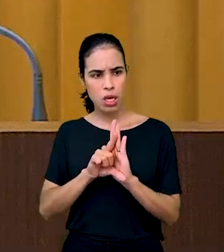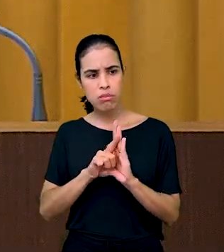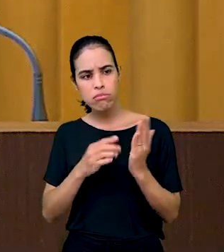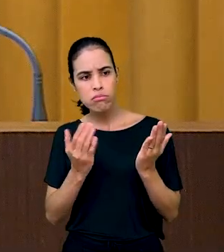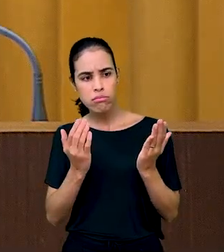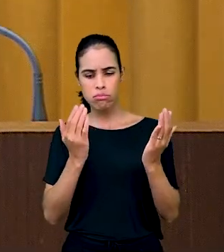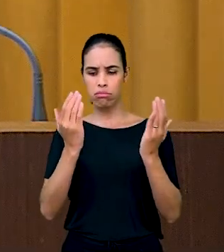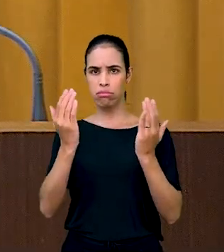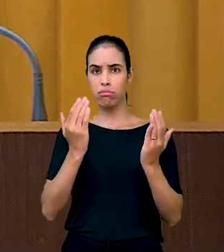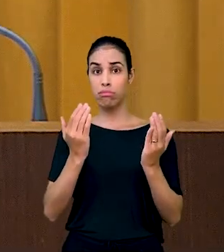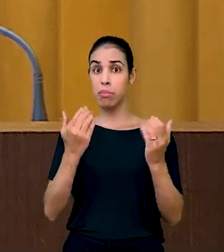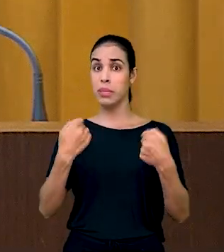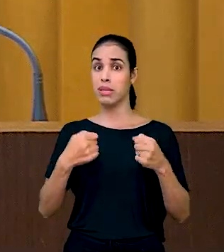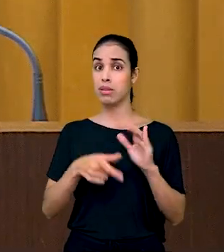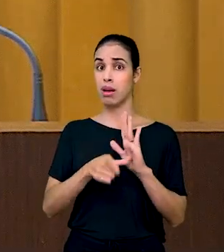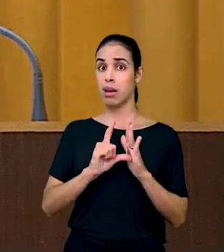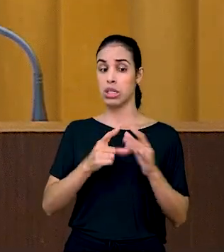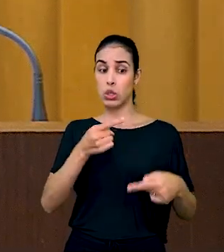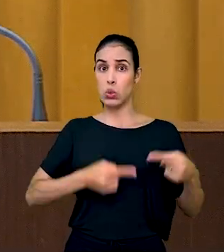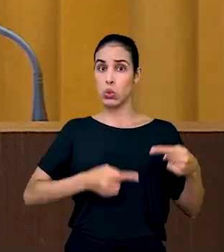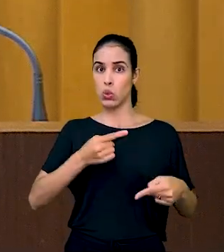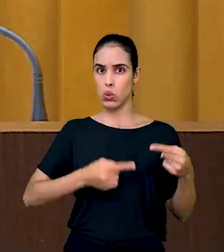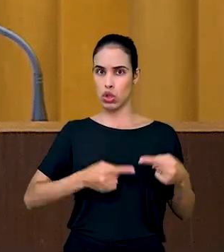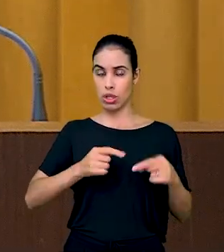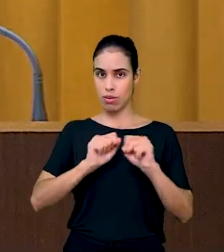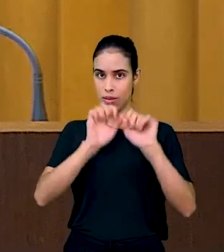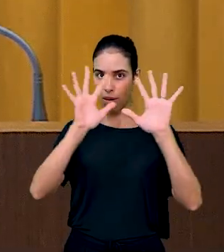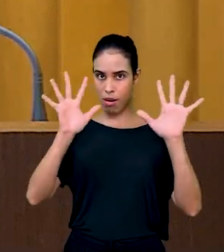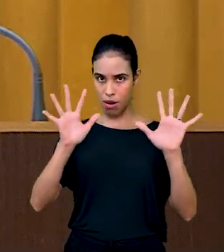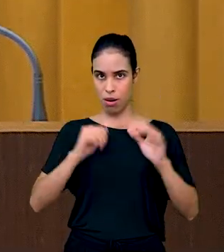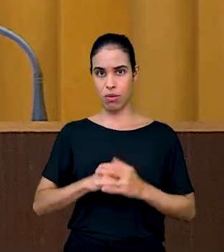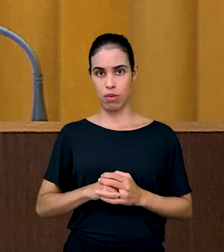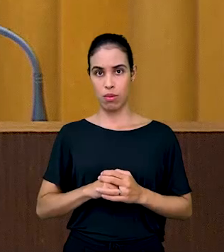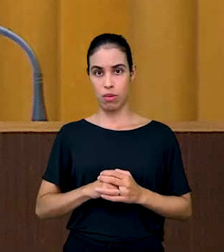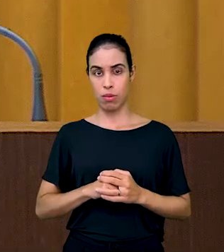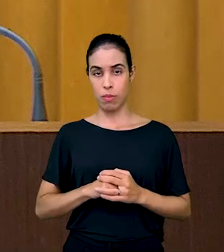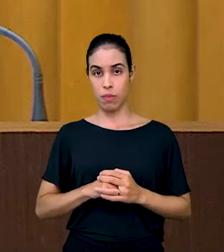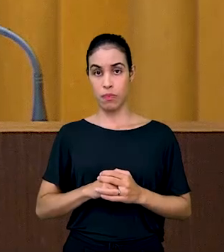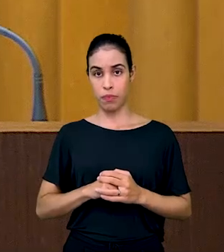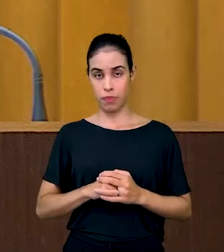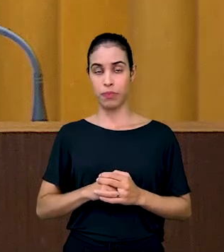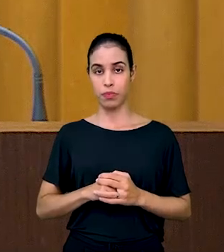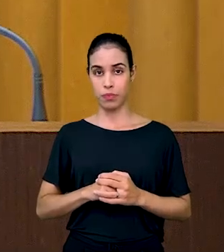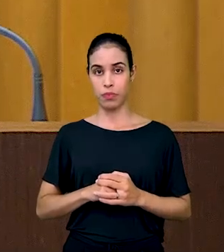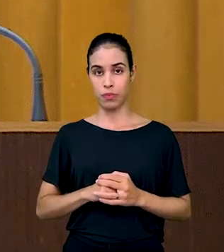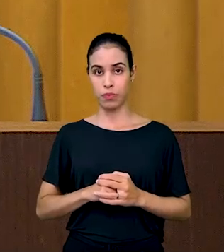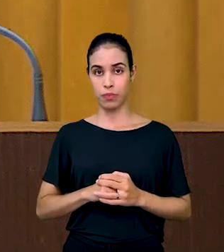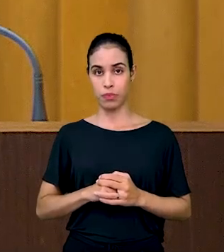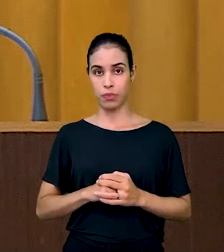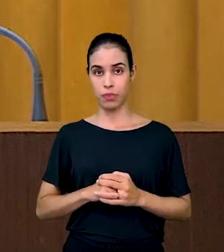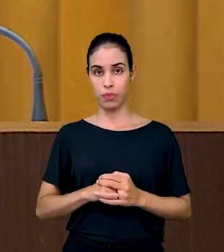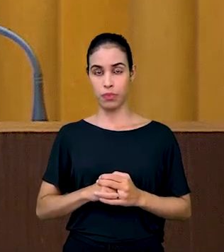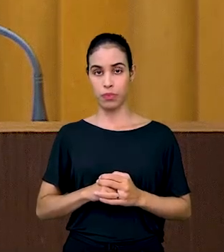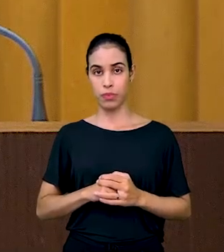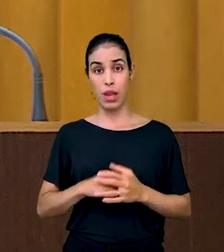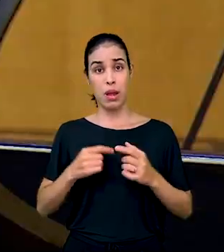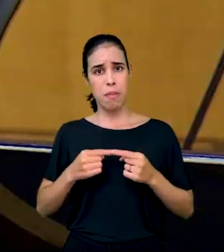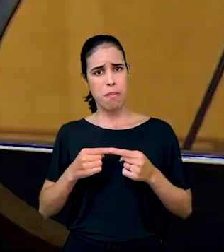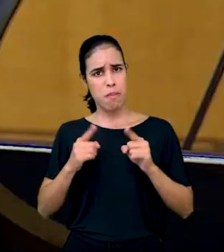jurídica exige que a matéria tenha sido discutida de forma explícita na decisão que se pretende